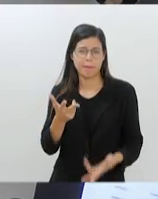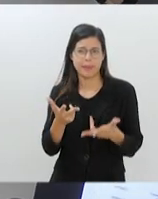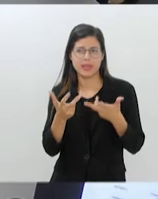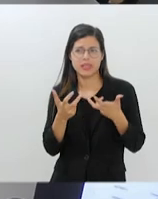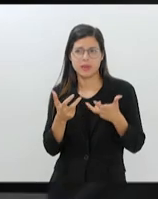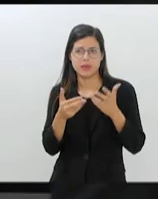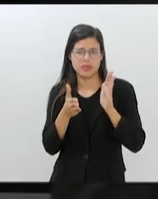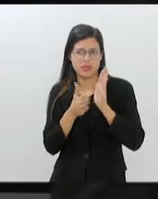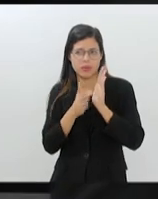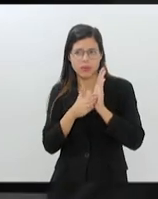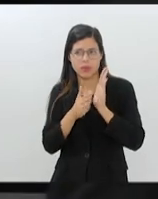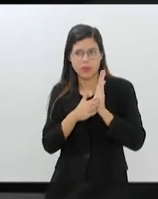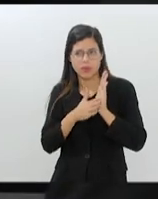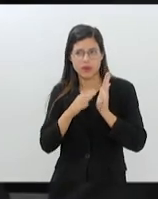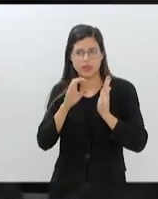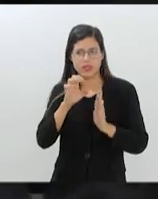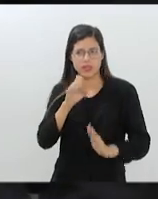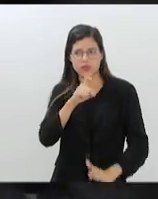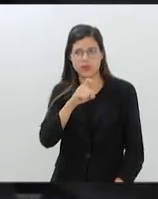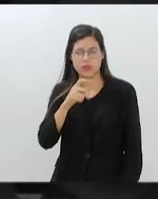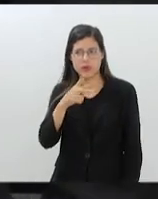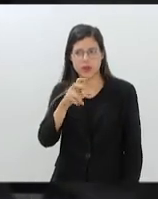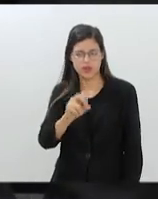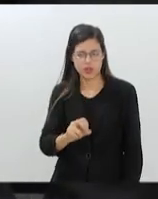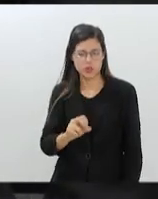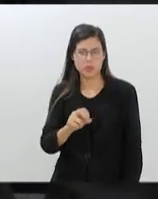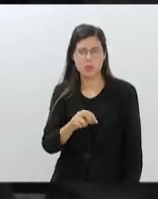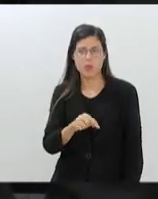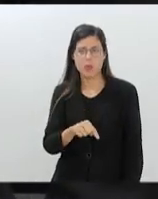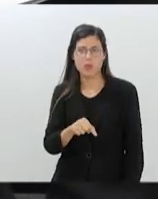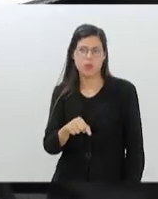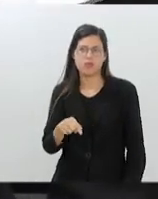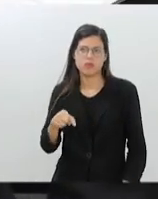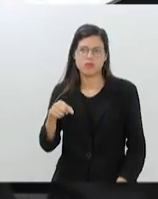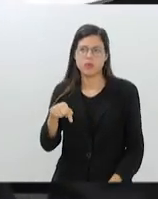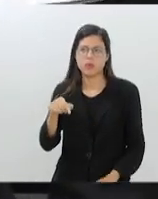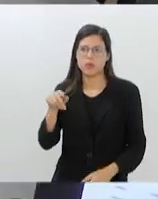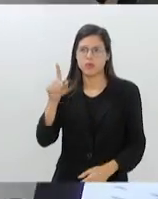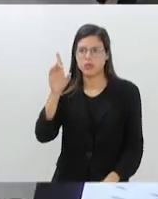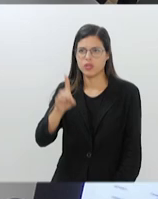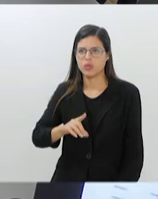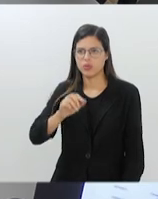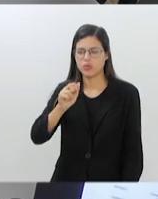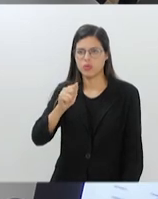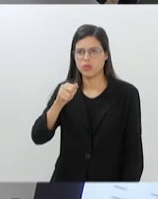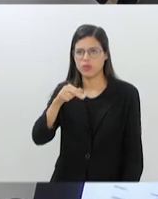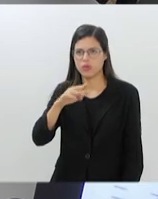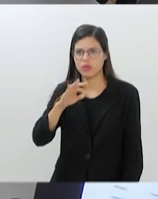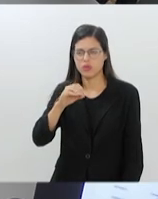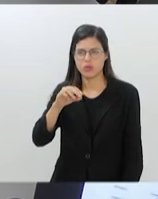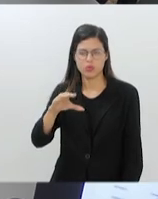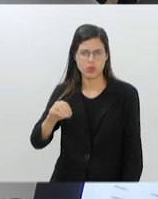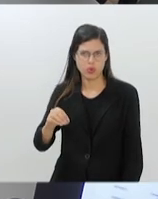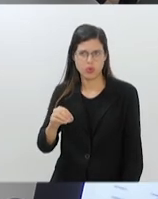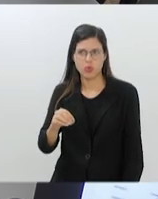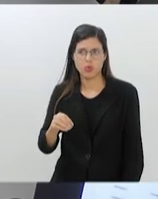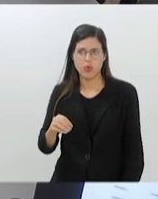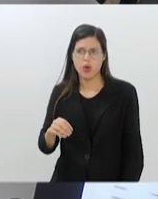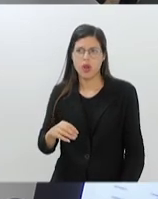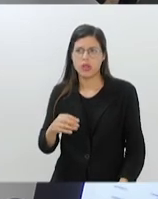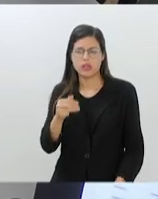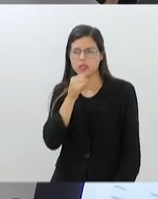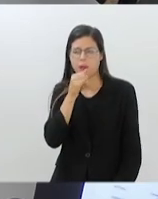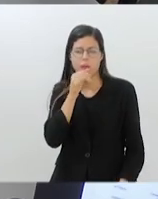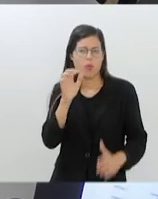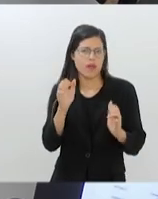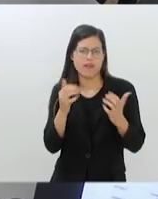essa proposta do do espo foi levada pelo seu Antônio Carlos aí vamos lá que um evento qualquer que era um patrocínio daa idade